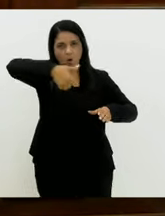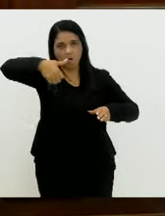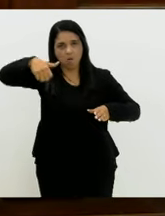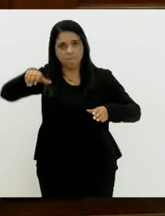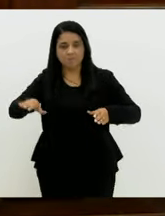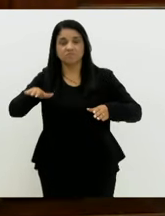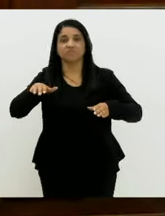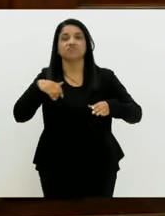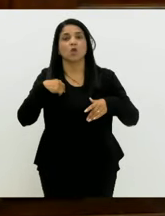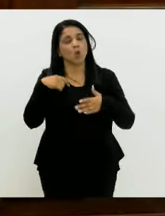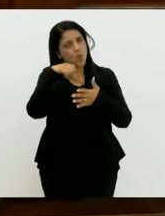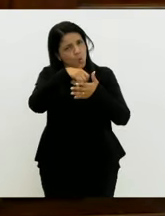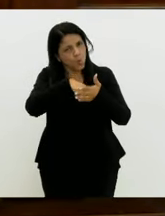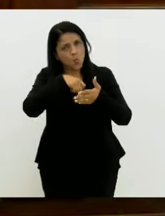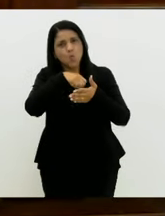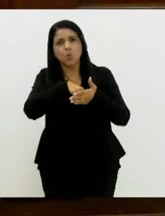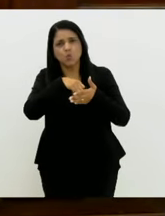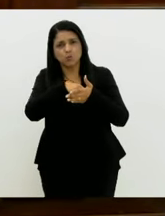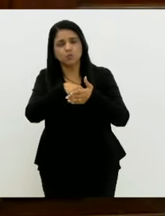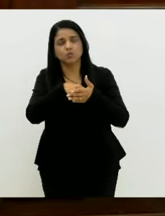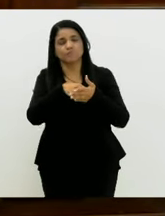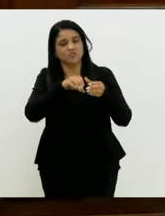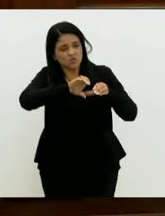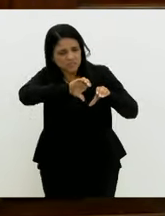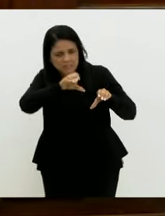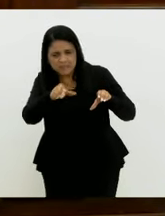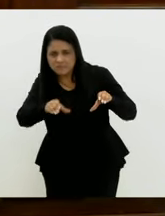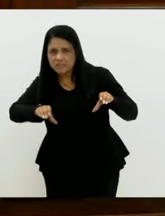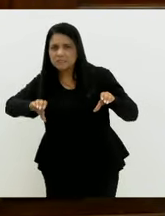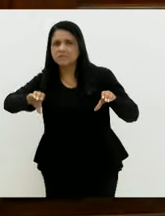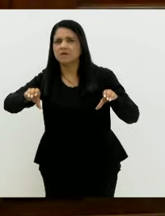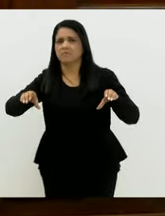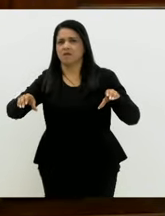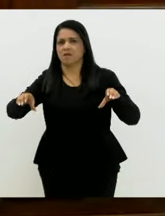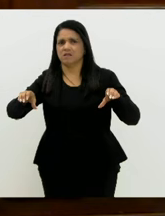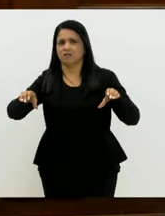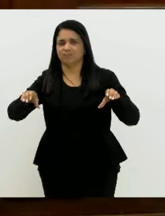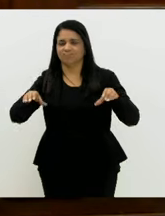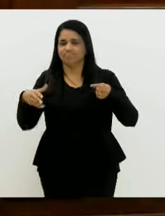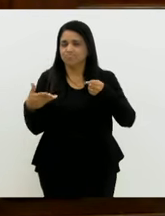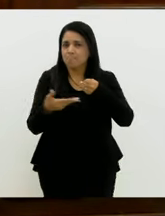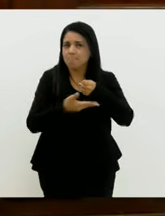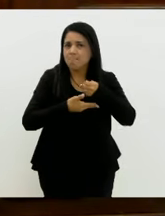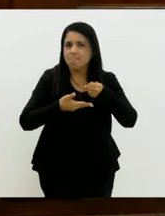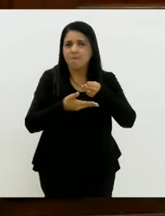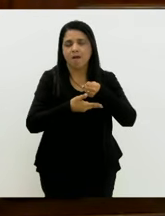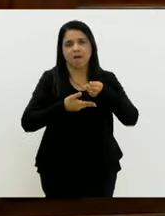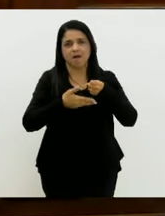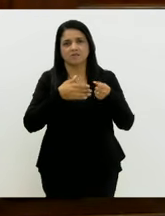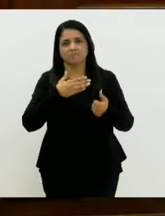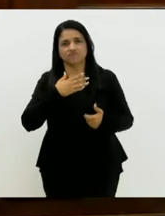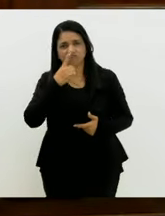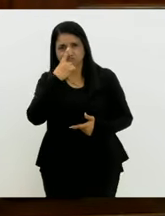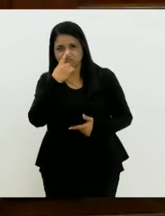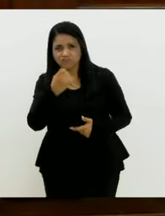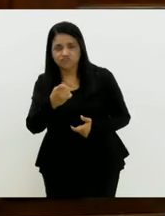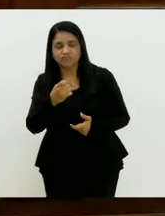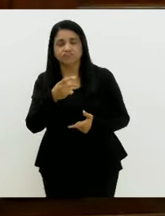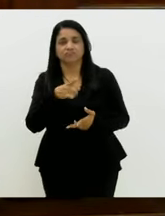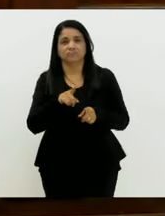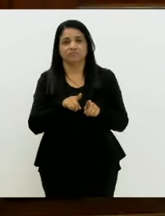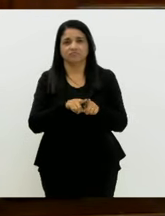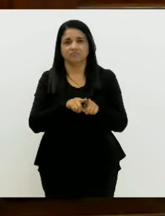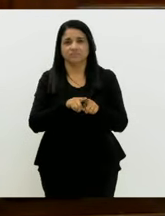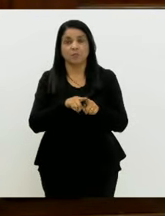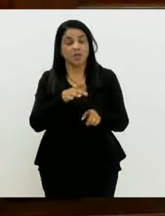Realmente, a questão do saneamento é outra coisa muito importante, que você mexe também com a questão da saúde.